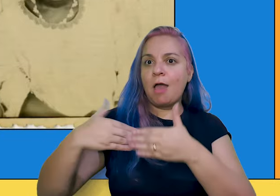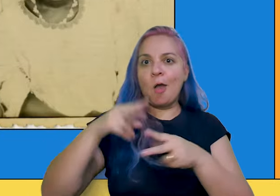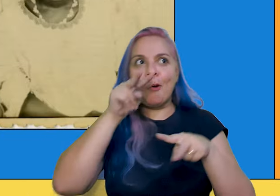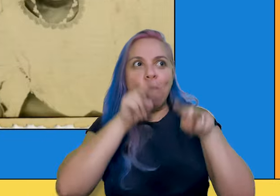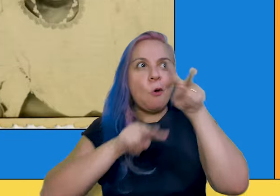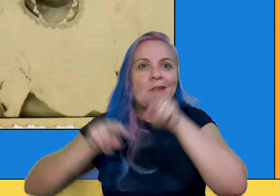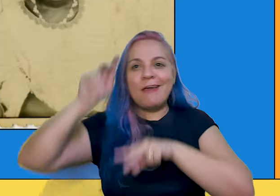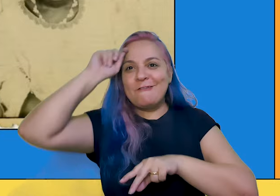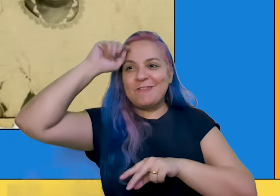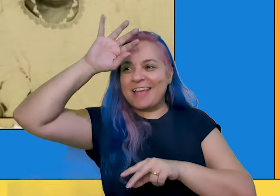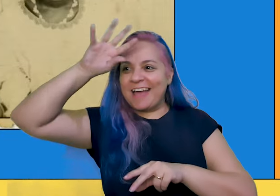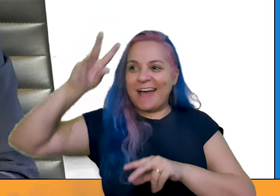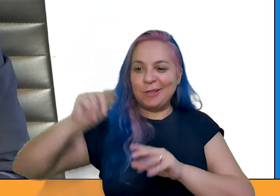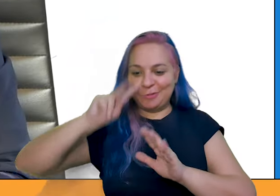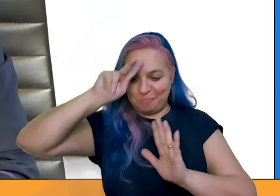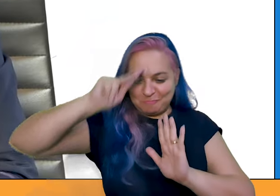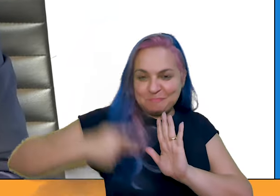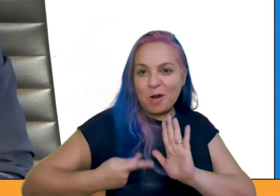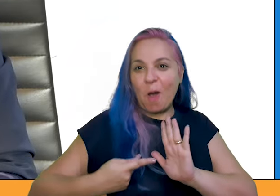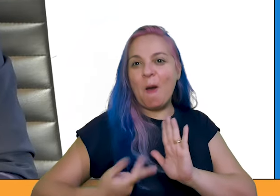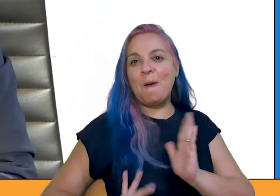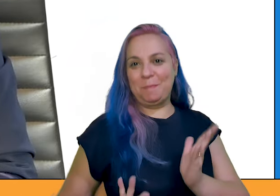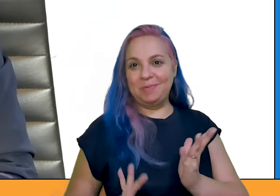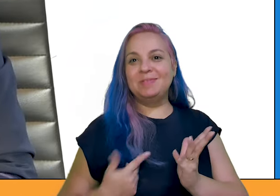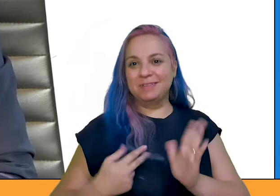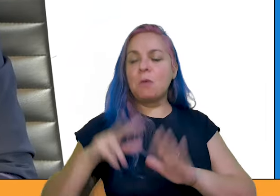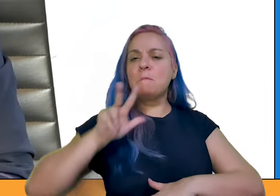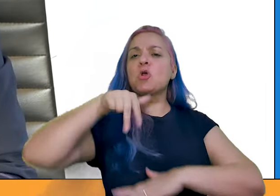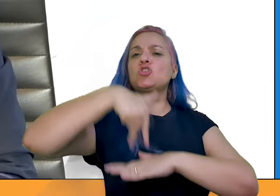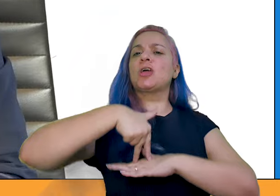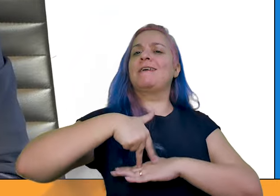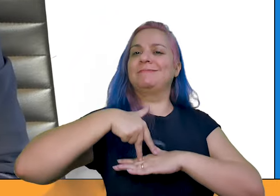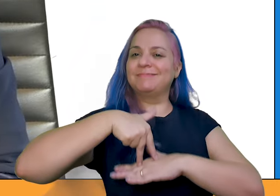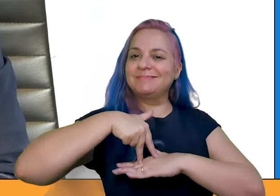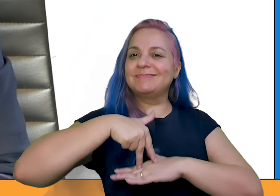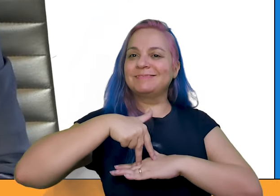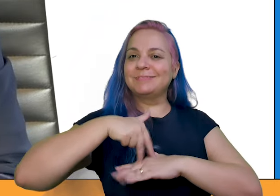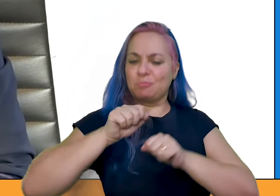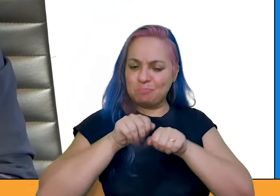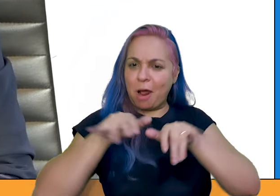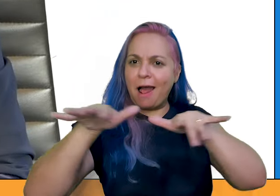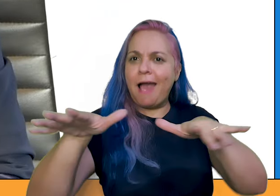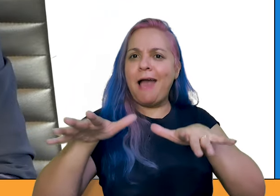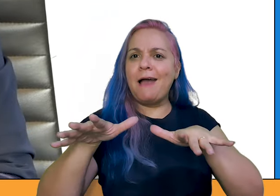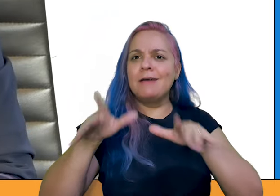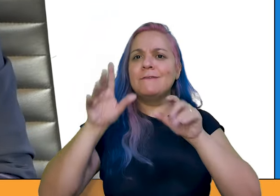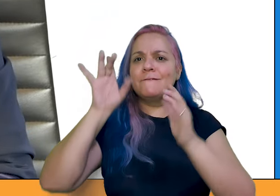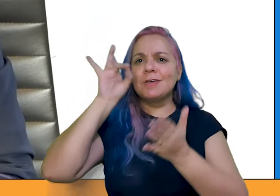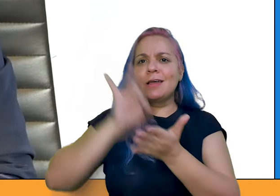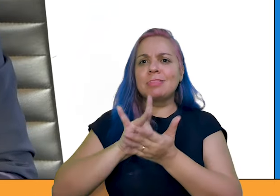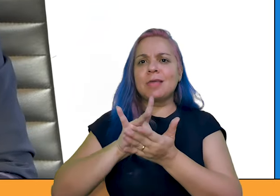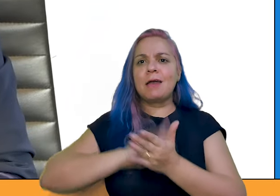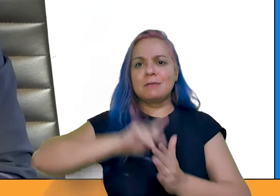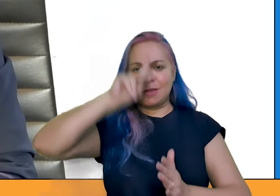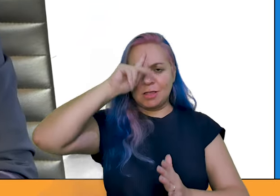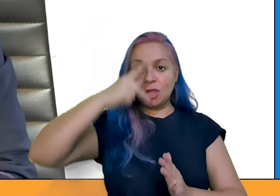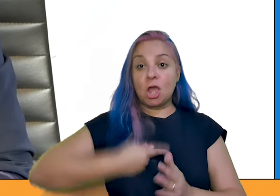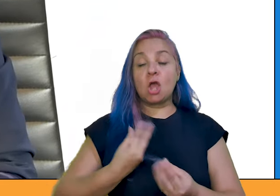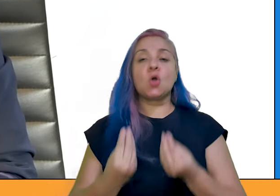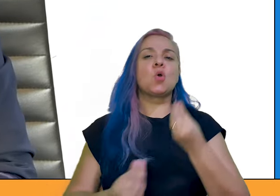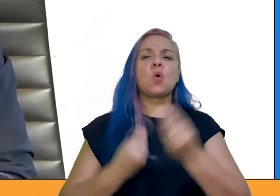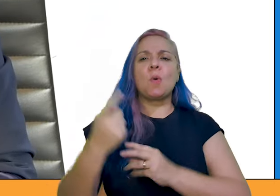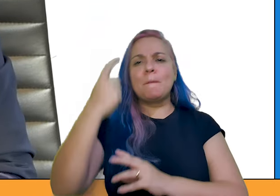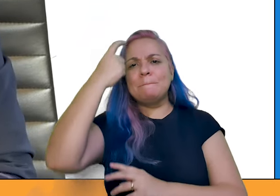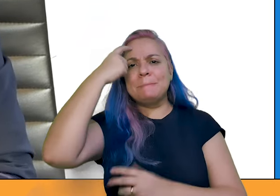olhar africano sobre si mesmo que vai sequência de fotos em preto o que e branco deve ser visto e difundido. Ou seja,